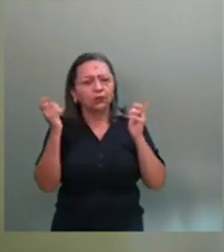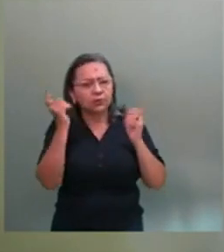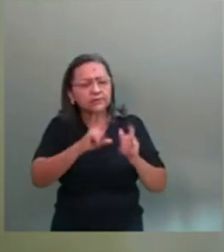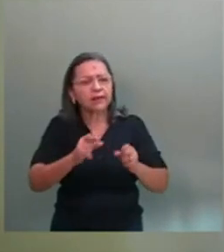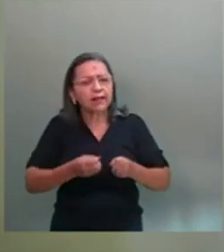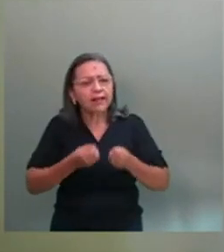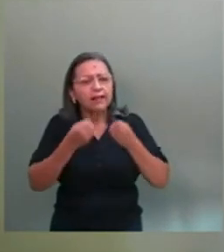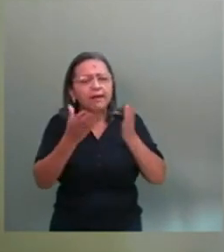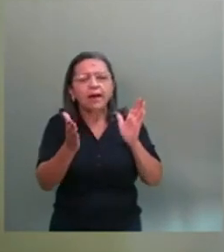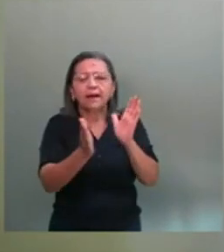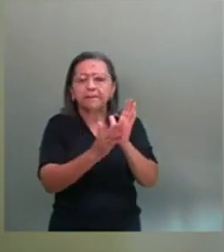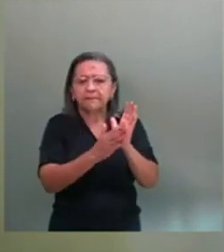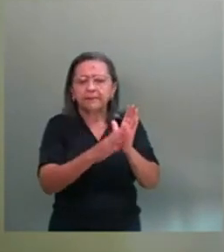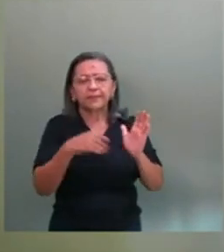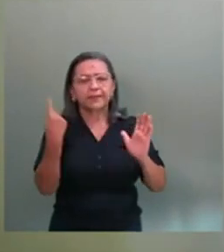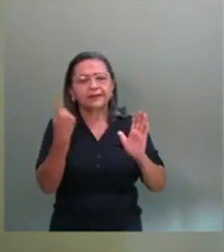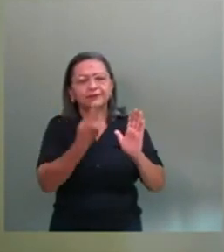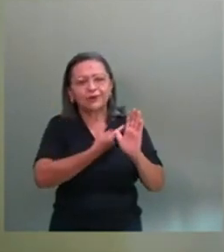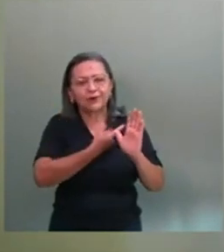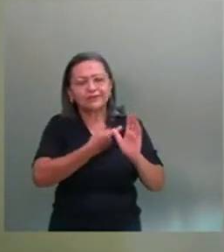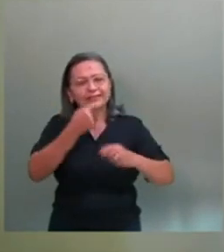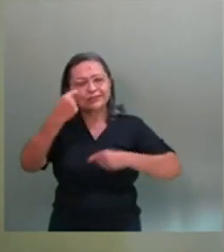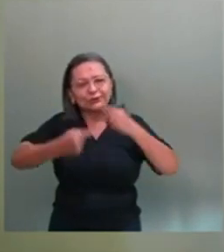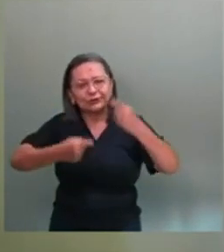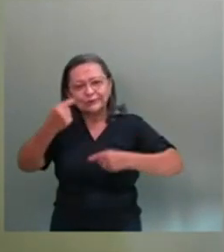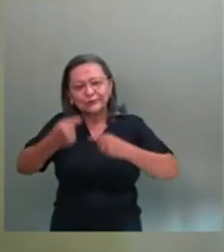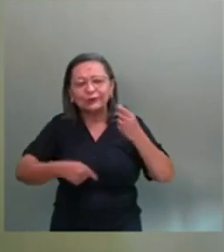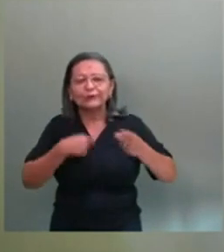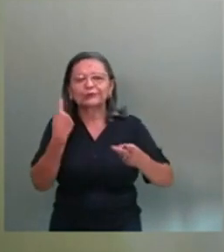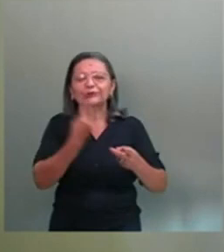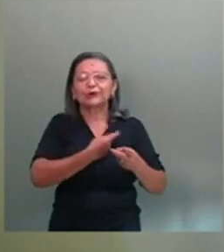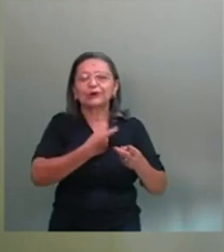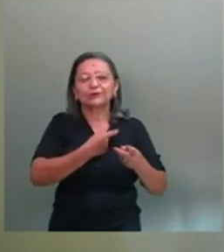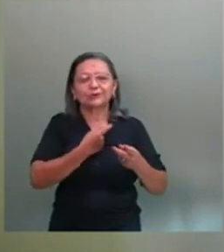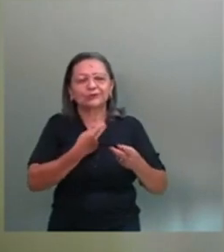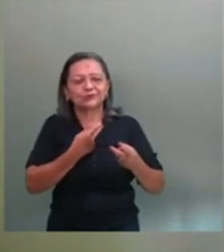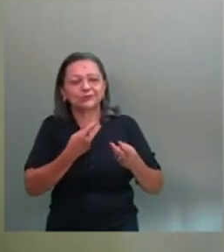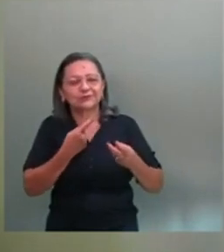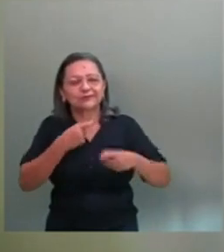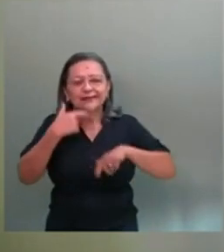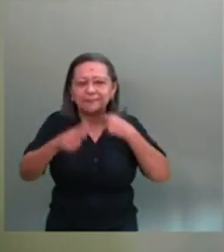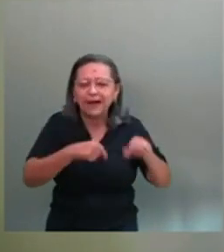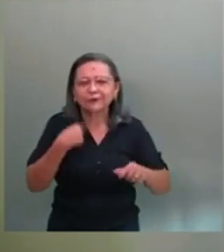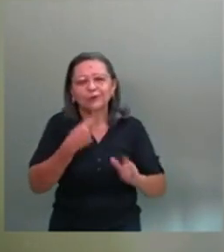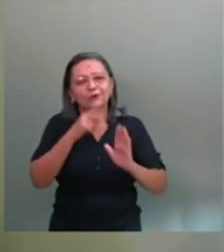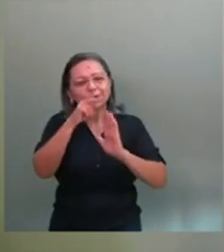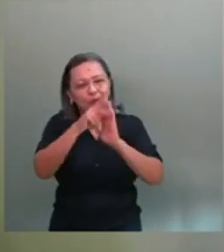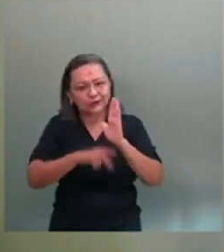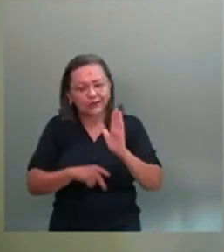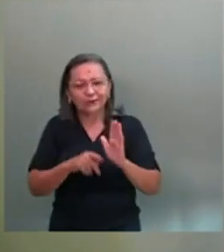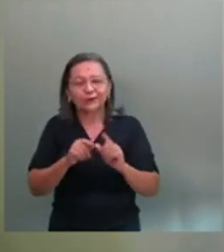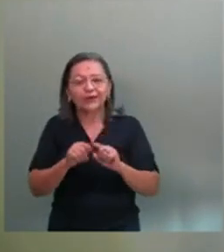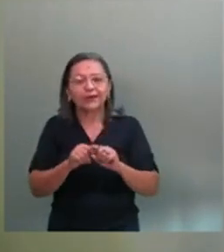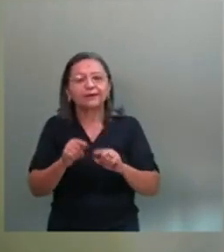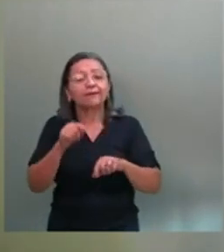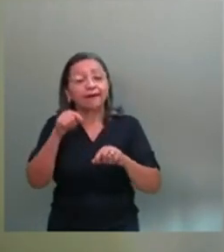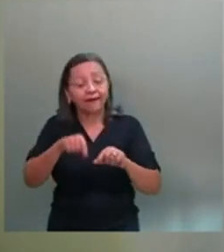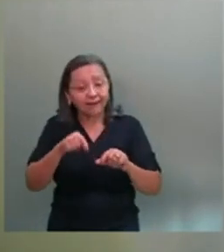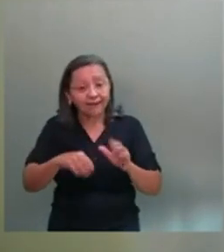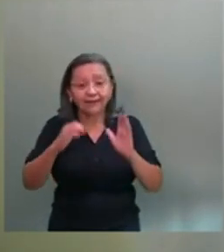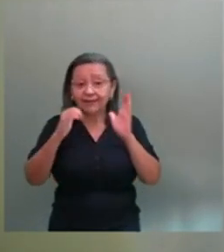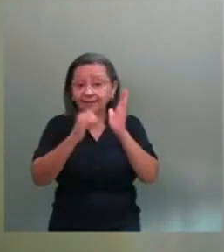a pauta das nossas discussões, dos nossos embates, dos nossos projetos, que por aqui